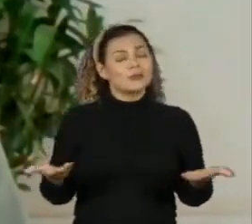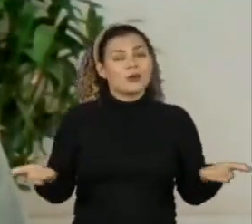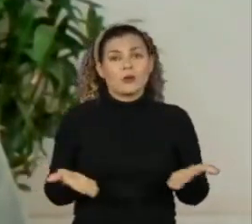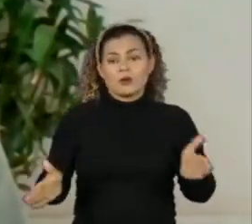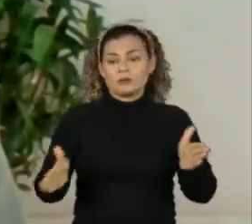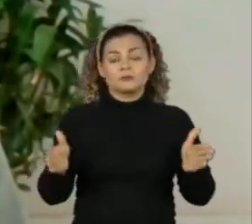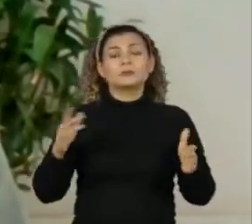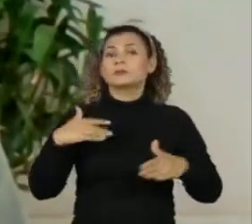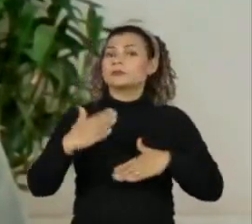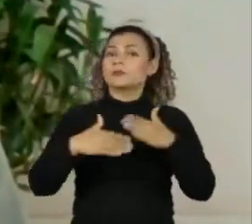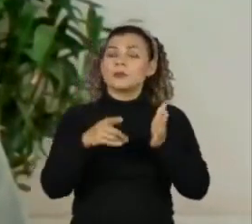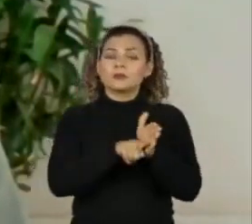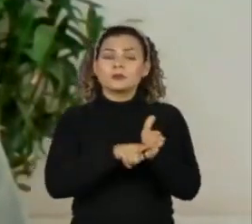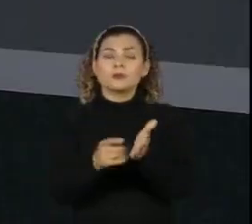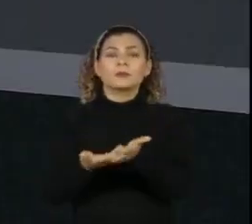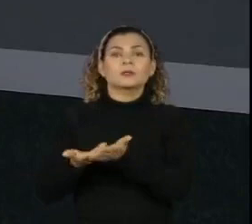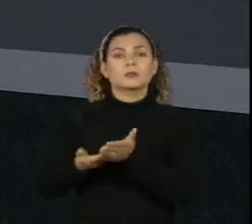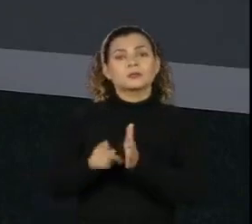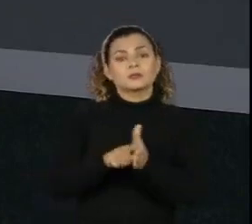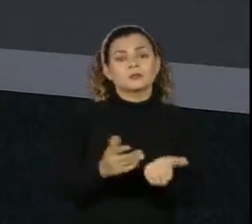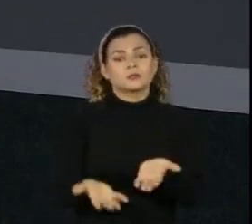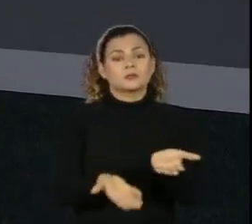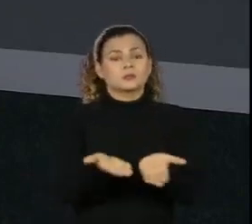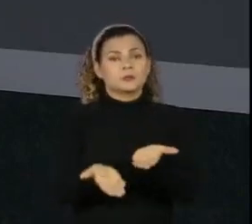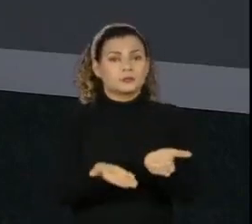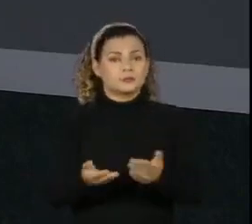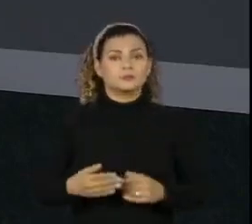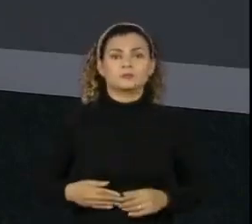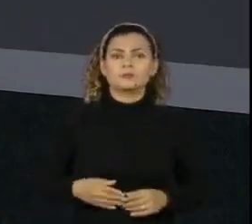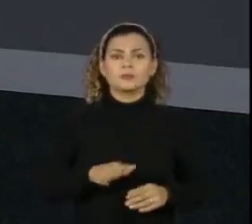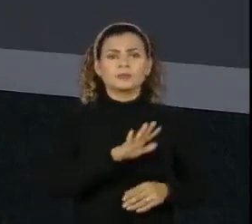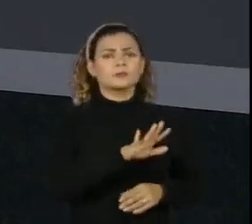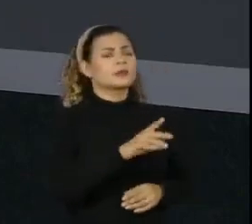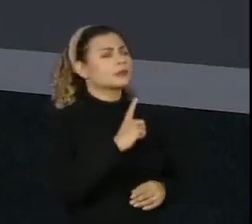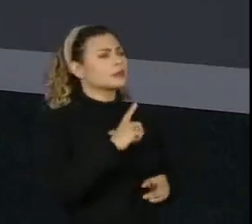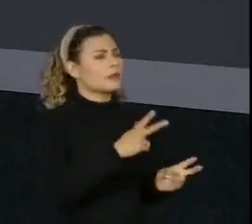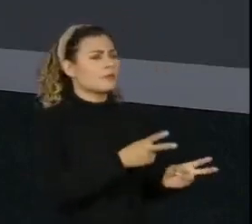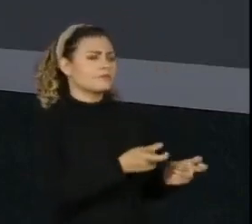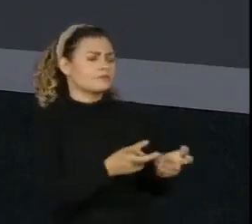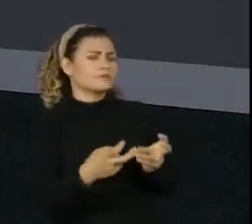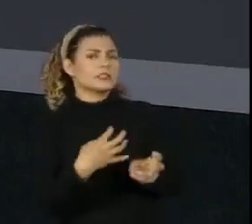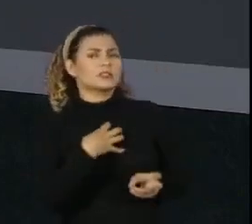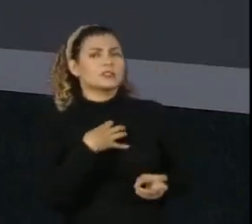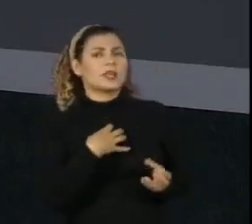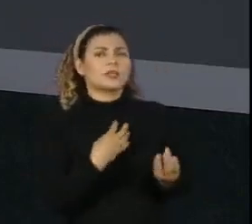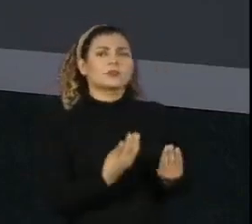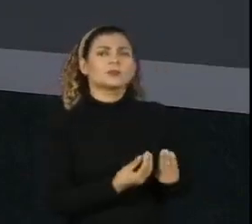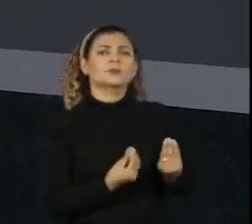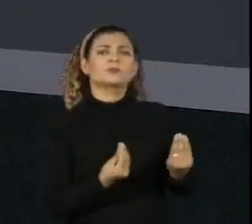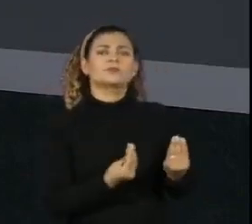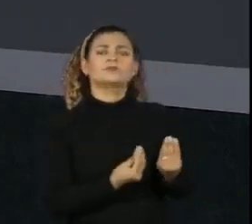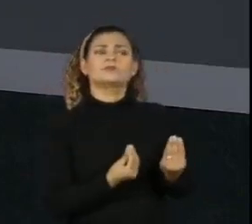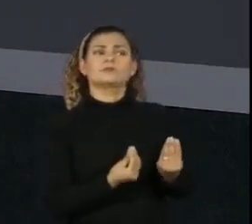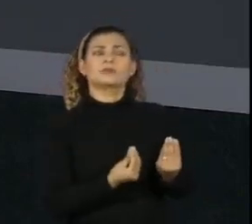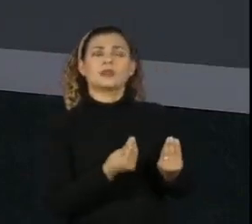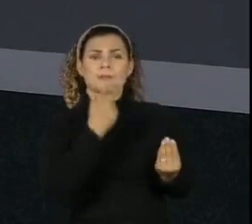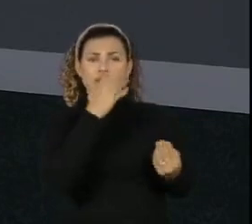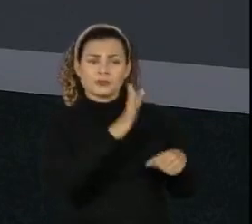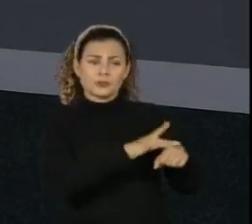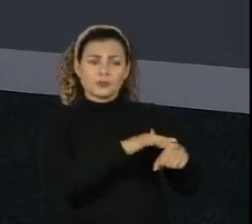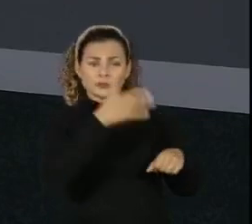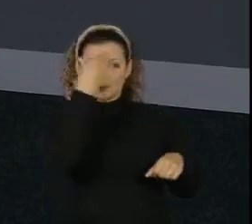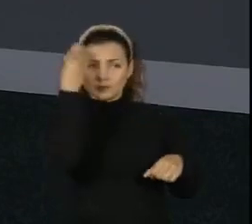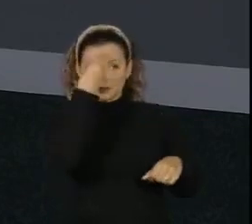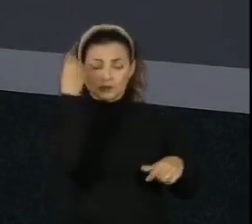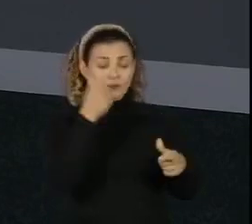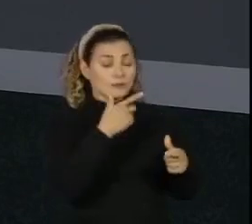o desenvolvimento de novos tratamentos. E, doutor, há uma percepção de que a doença tem um